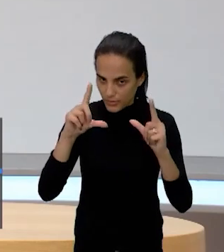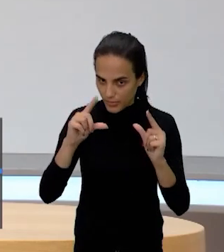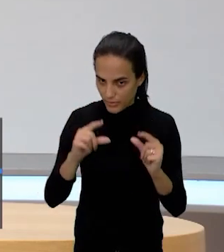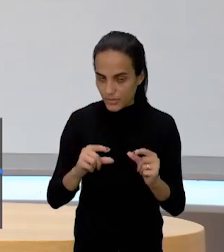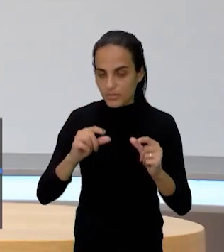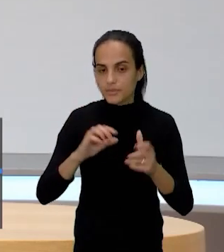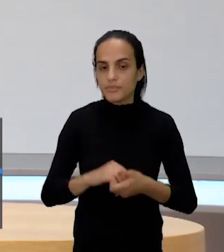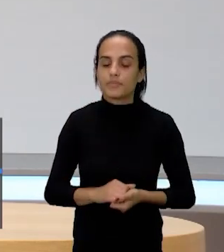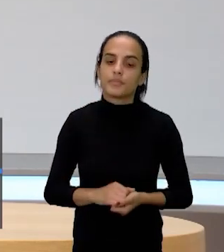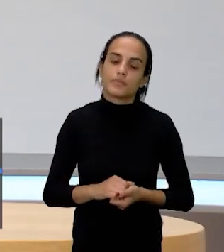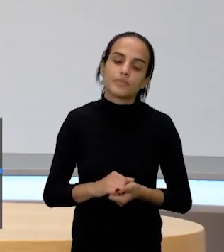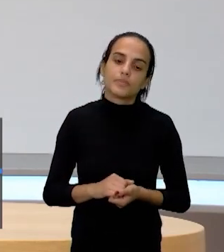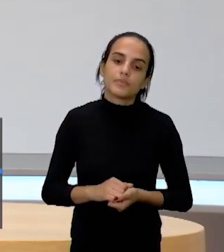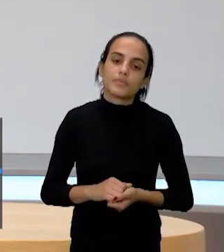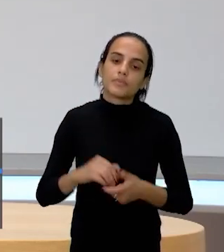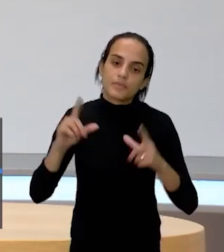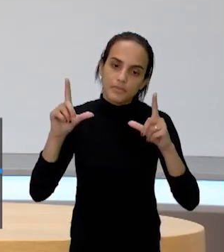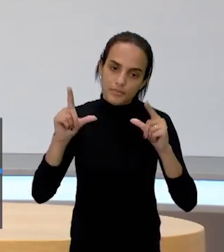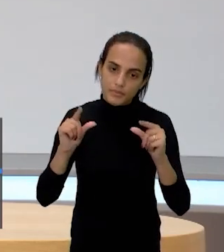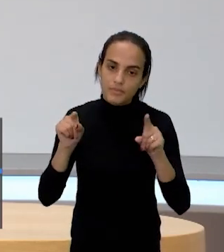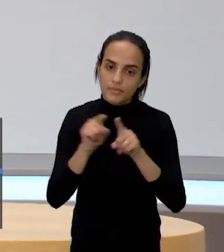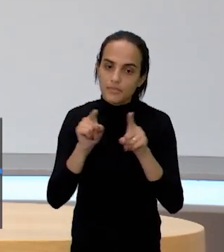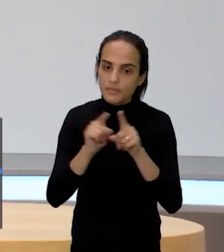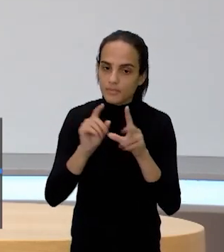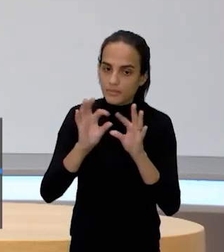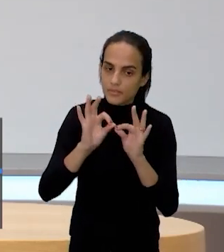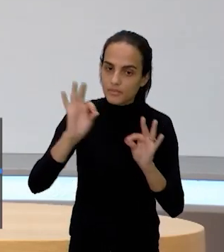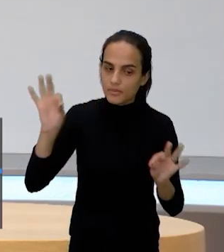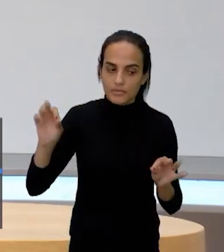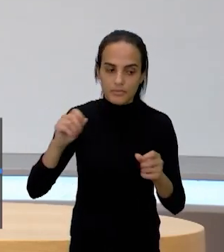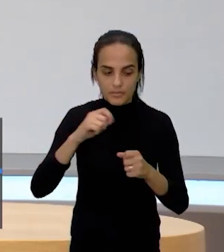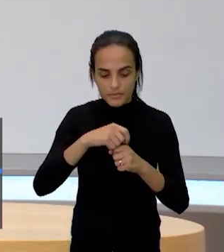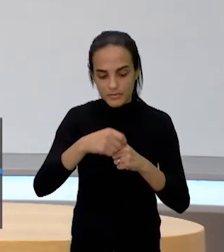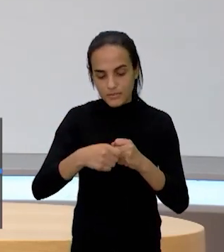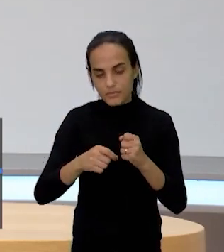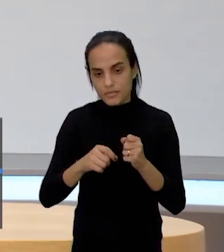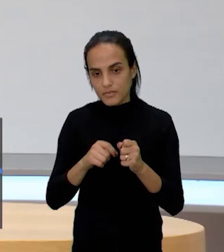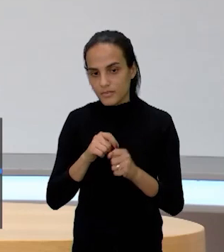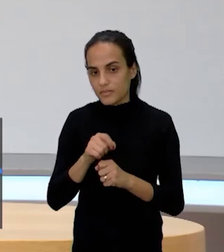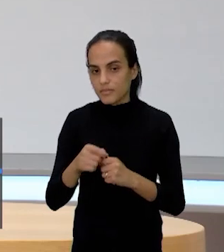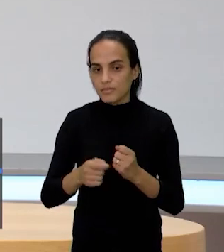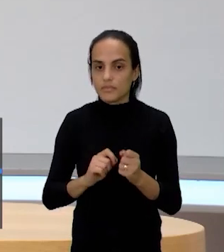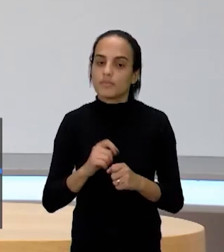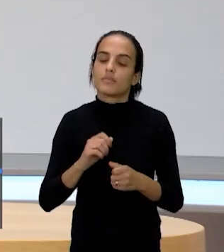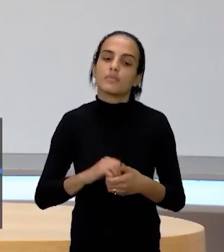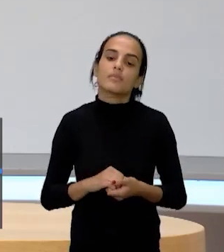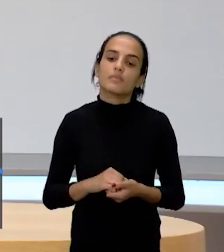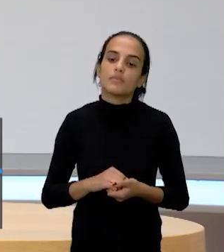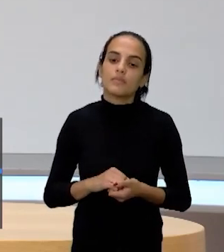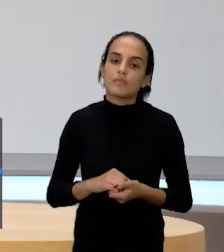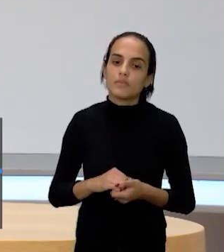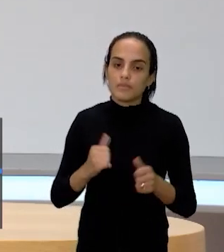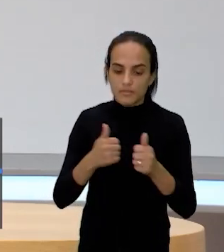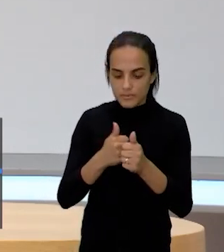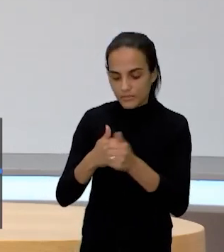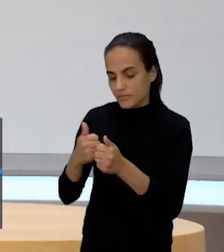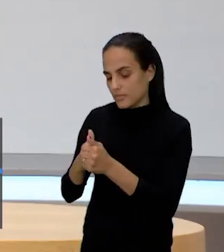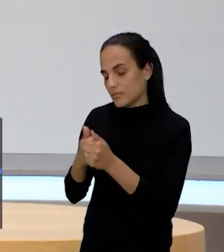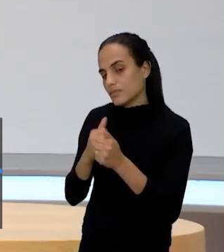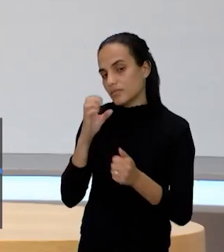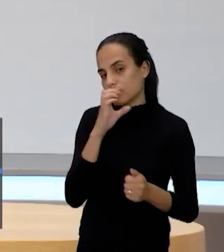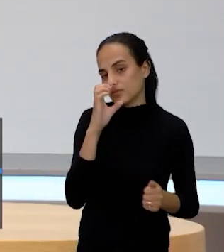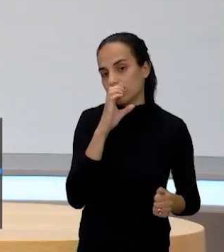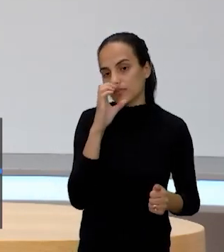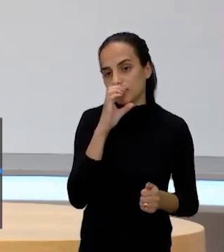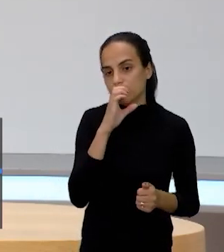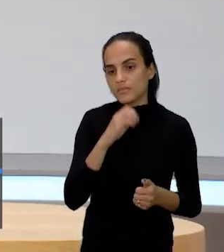Se diminui a pressão, diminui a distância entre uma partícula e outra, e daí elas vão colidir mais rápido.